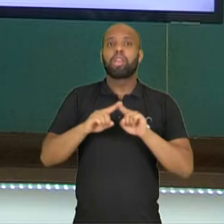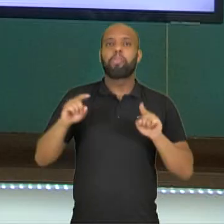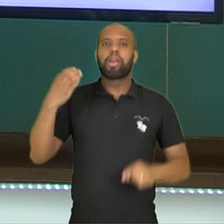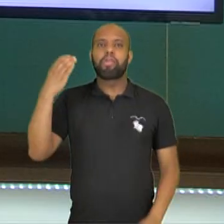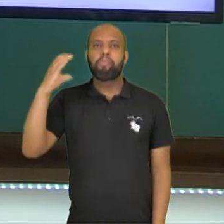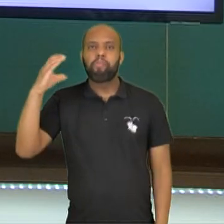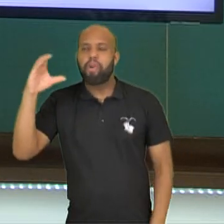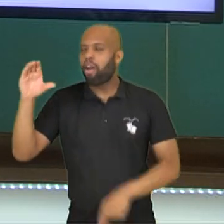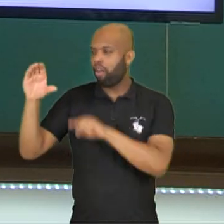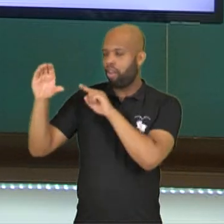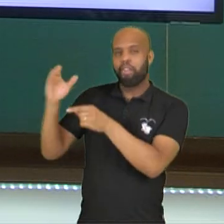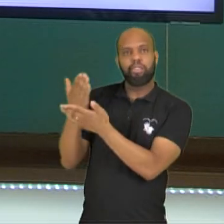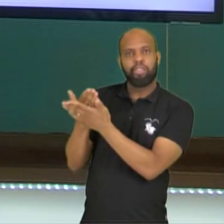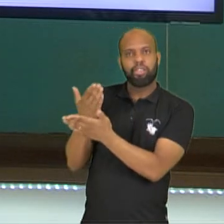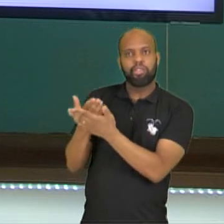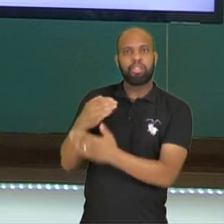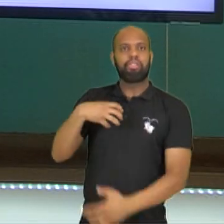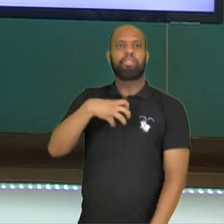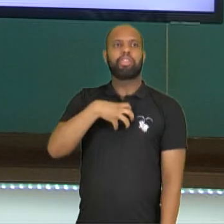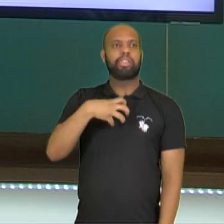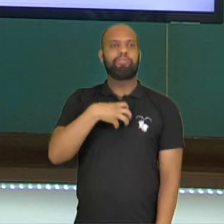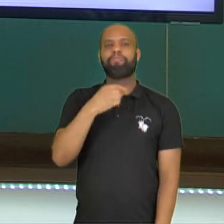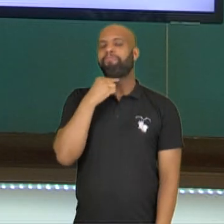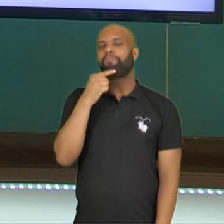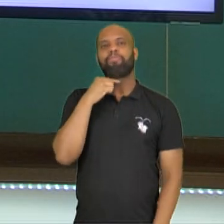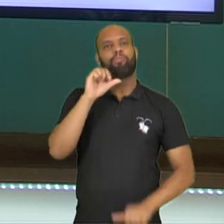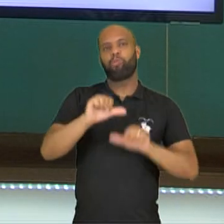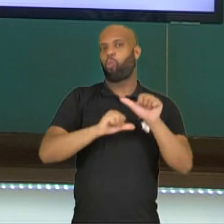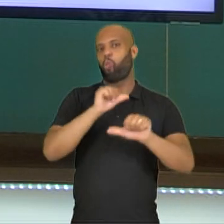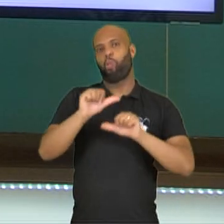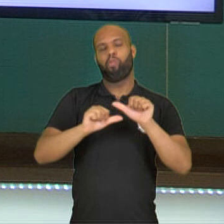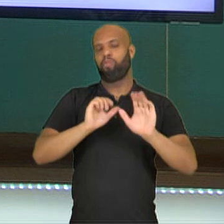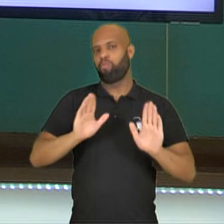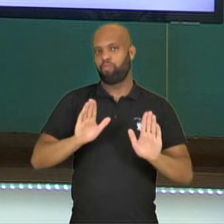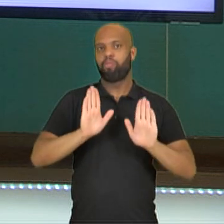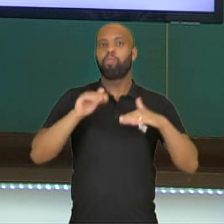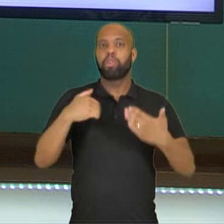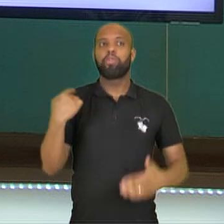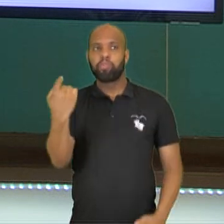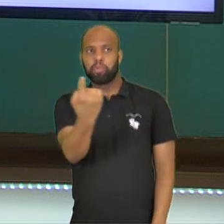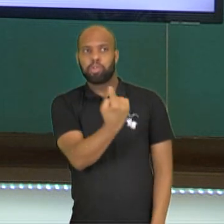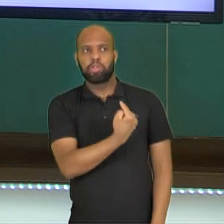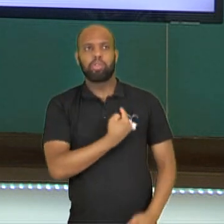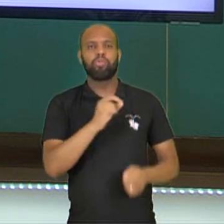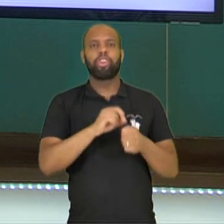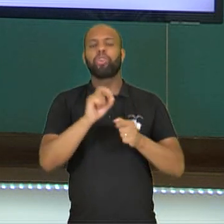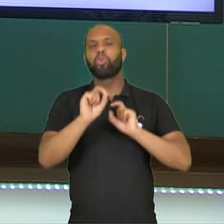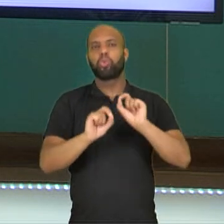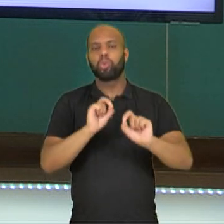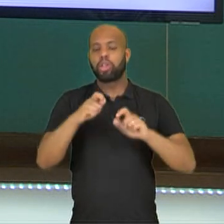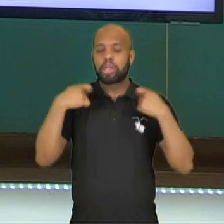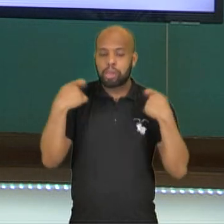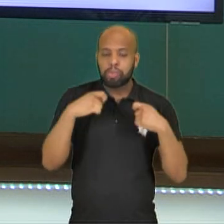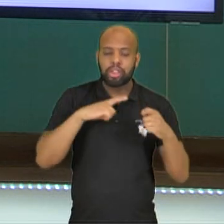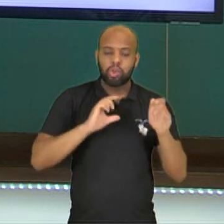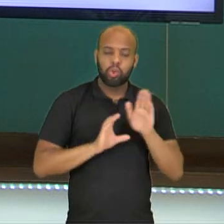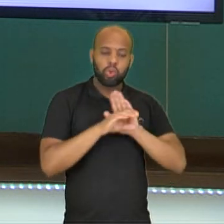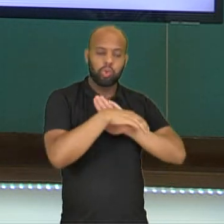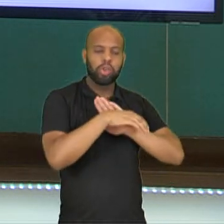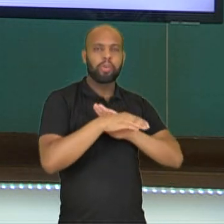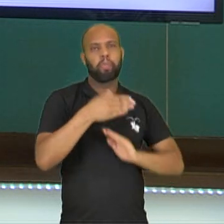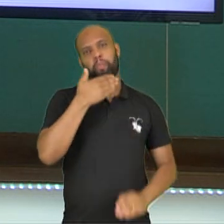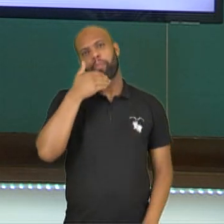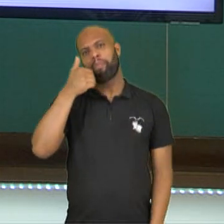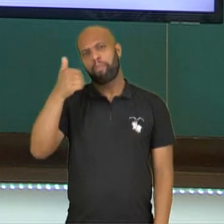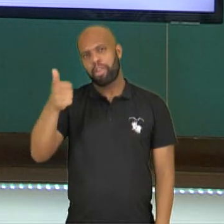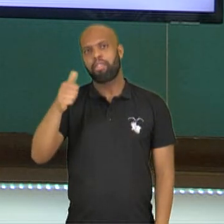ciência, essa sensação não tem como mudar muito, certo? Então, para nós, o que a gente faz? Nós precisamos ter um conceito um pouco mais